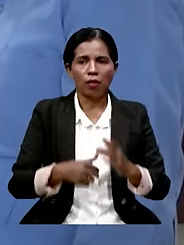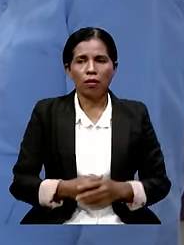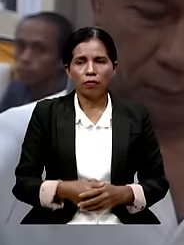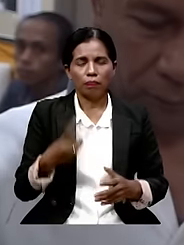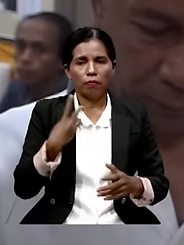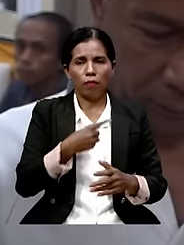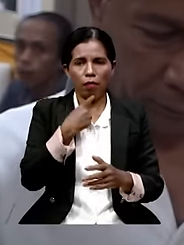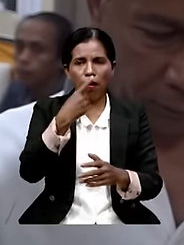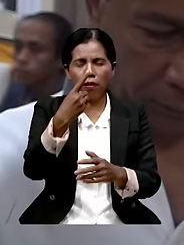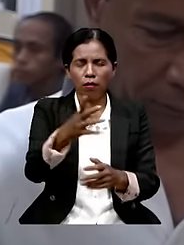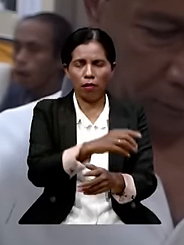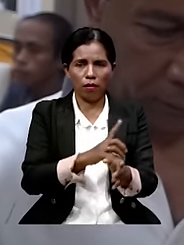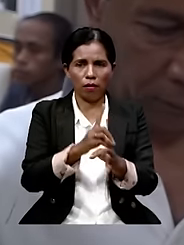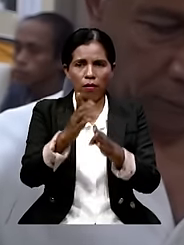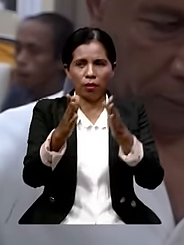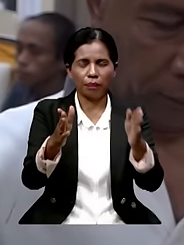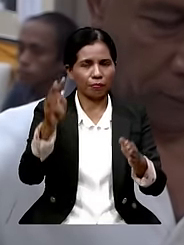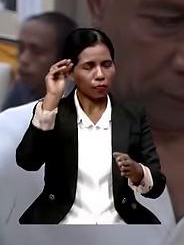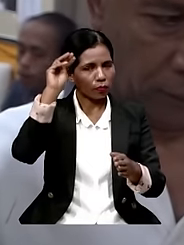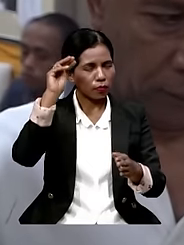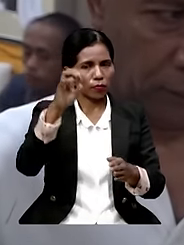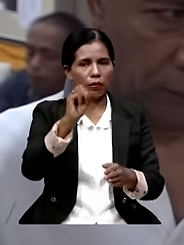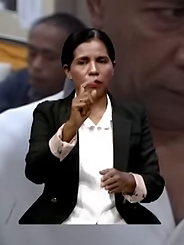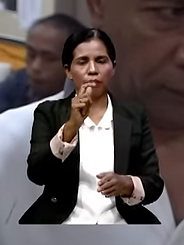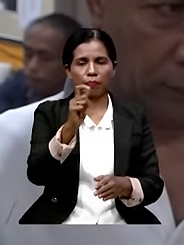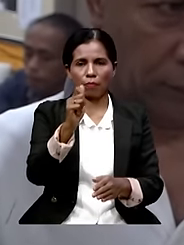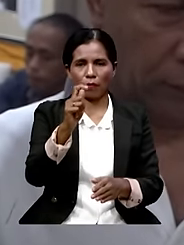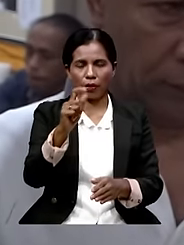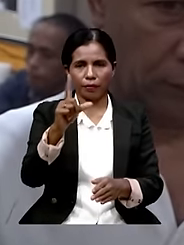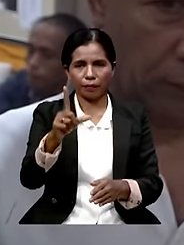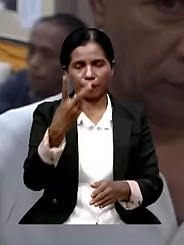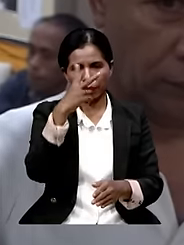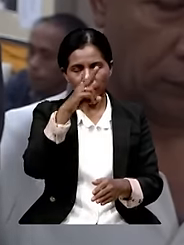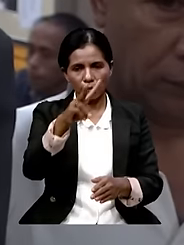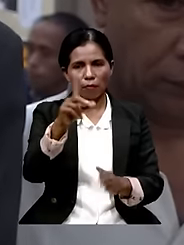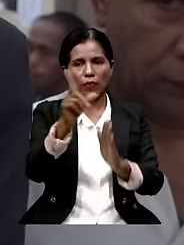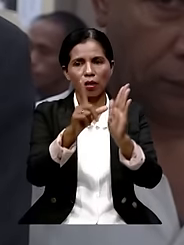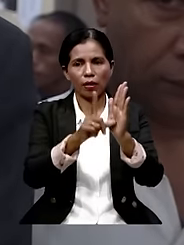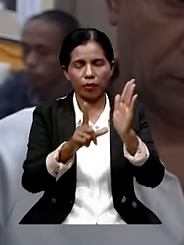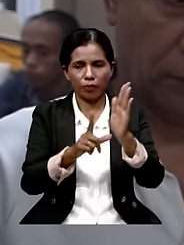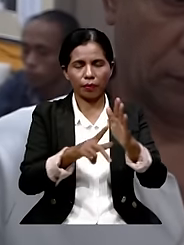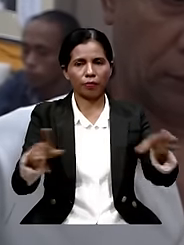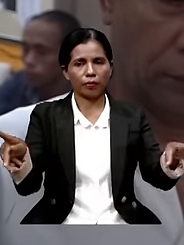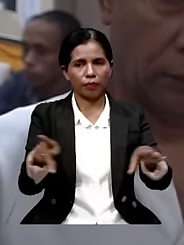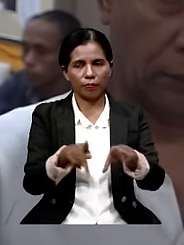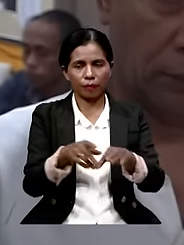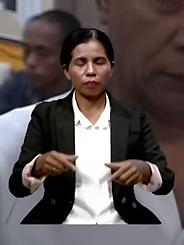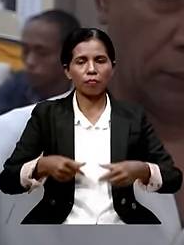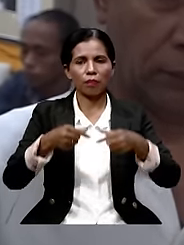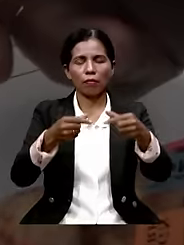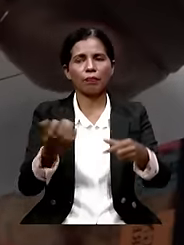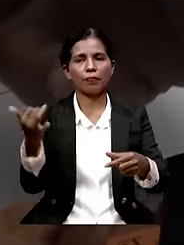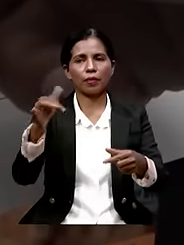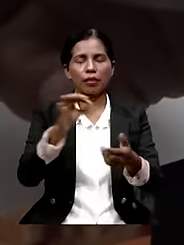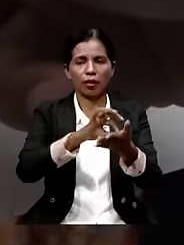orientação é o Instituto-Geral Ministério Estatal né, para atuar a lista, formato lista presença nebe foto na passira, passira